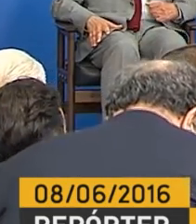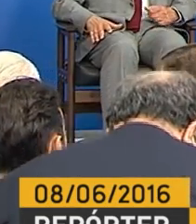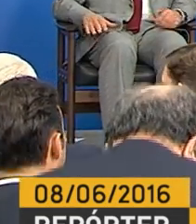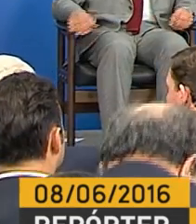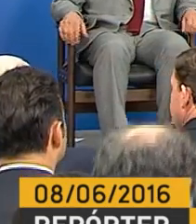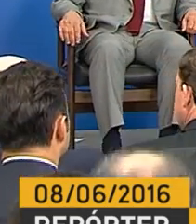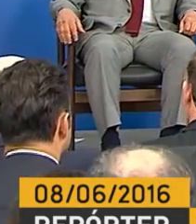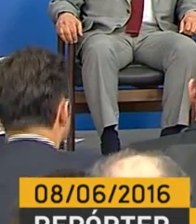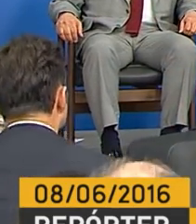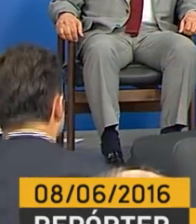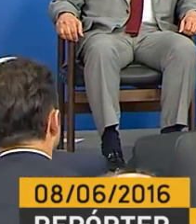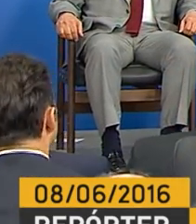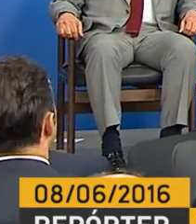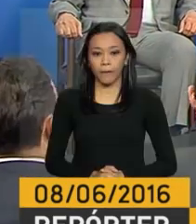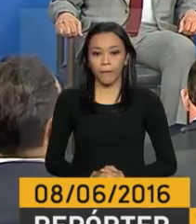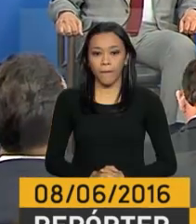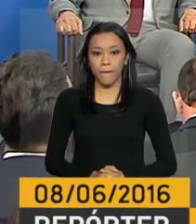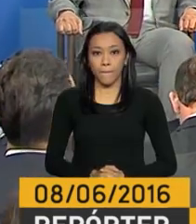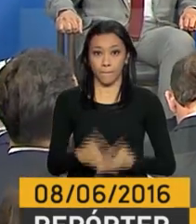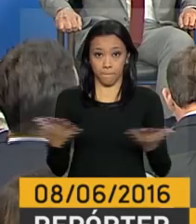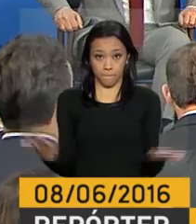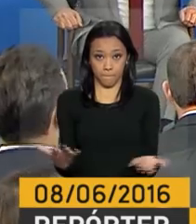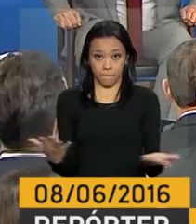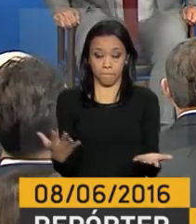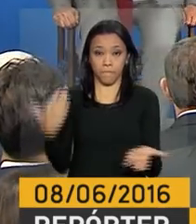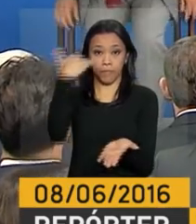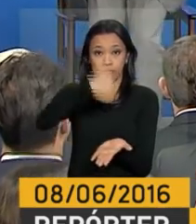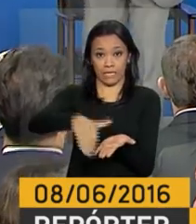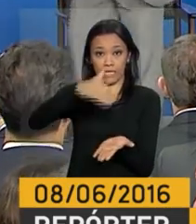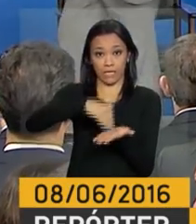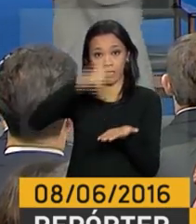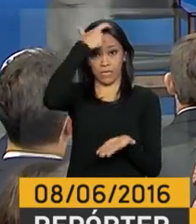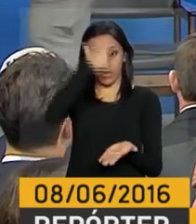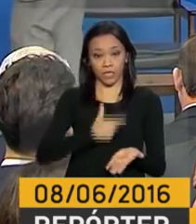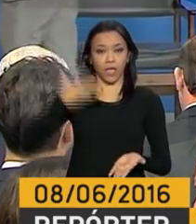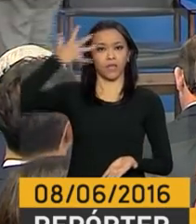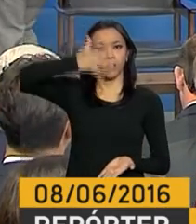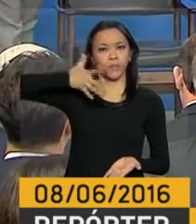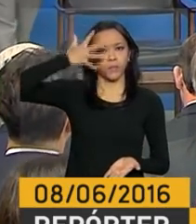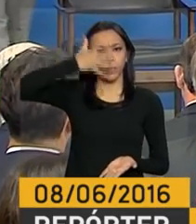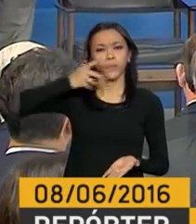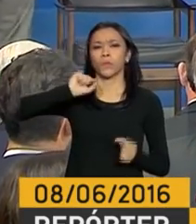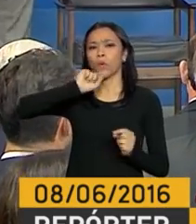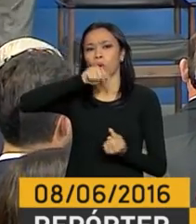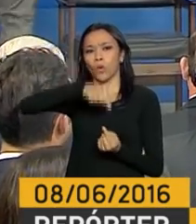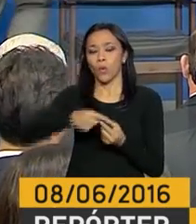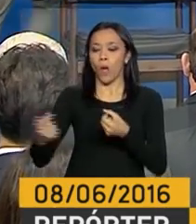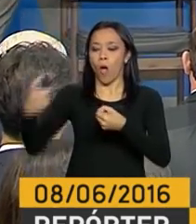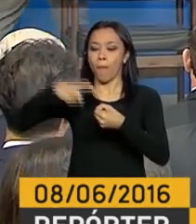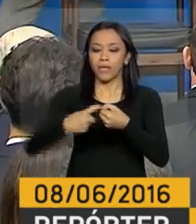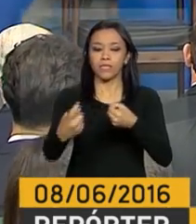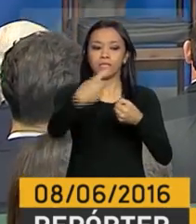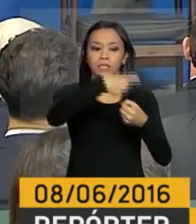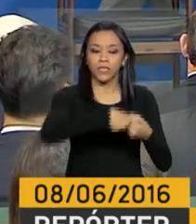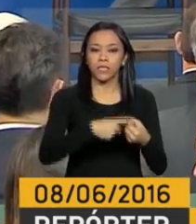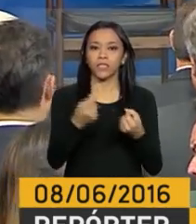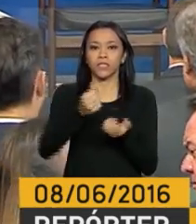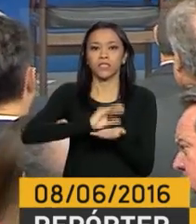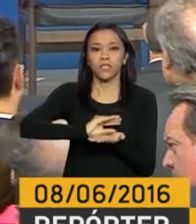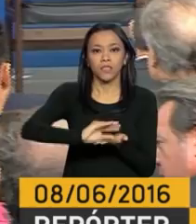ouviremos agora as palavras do secretário executivo do programa de parcerias de investimentos da presidência da república